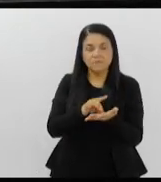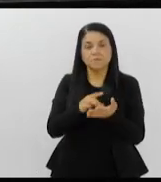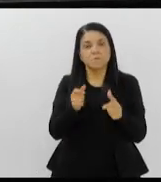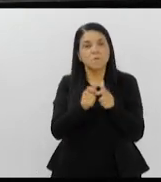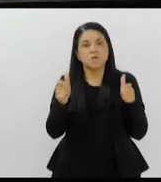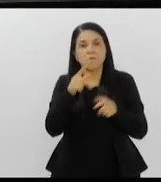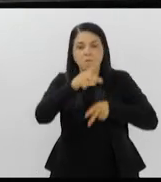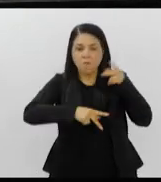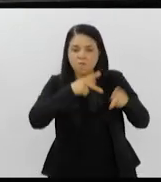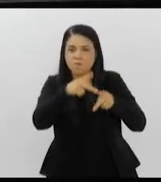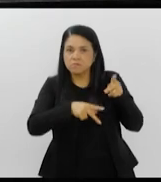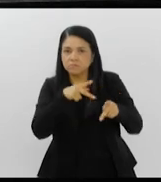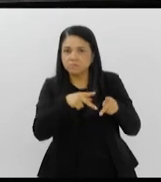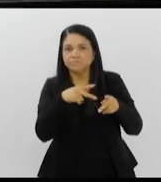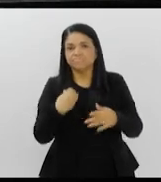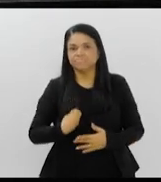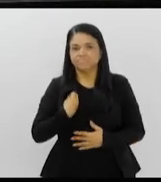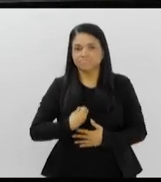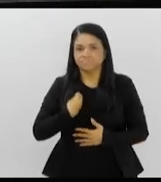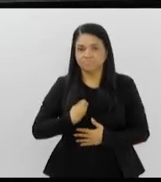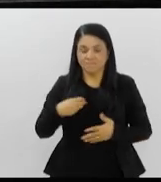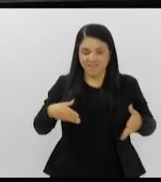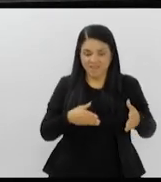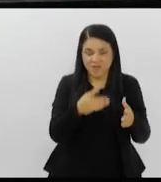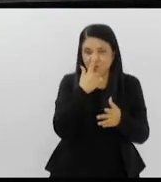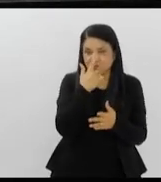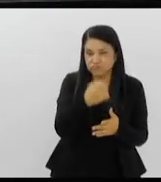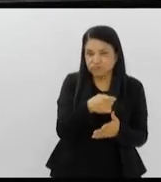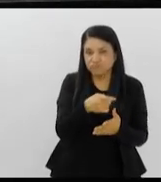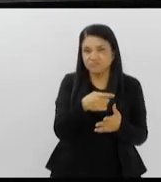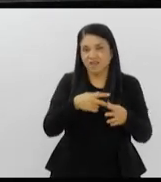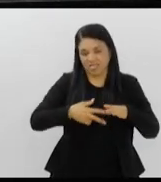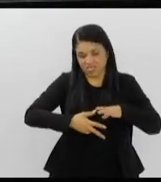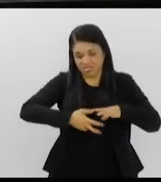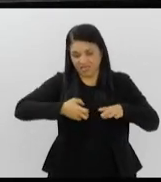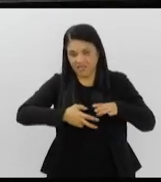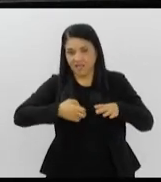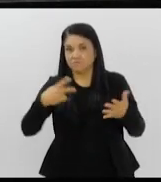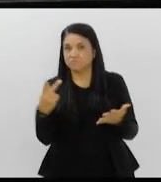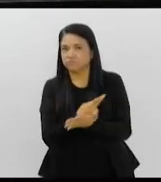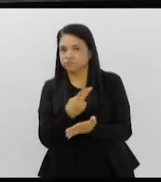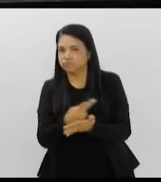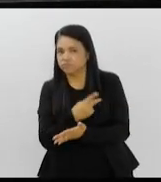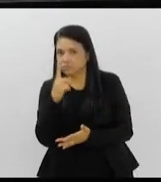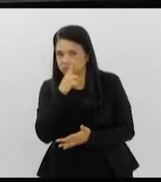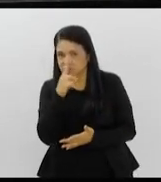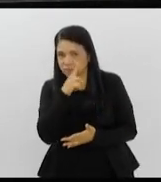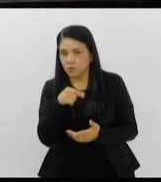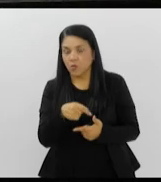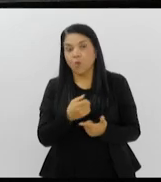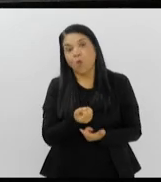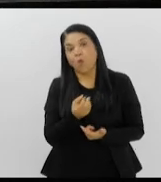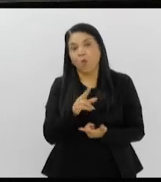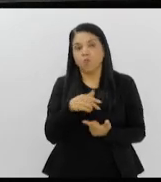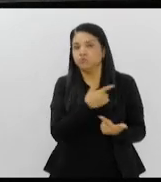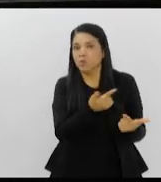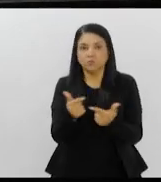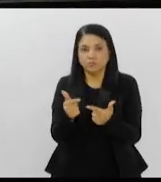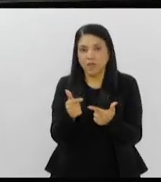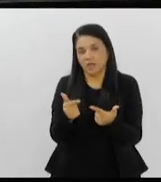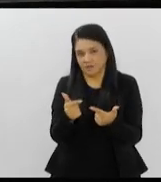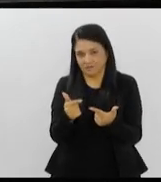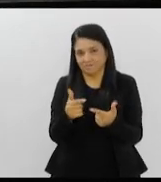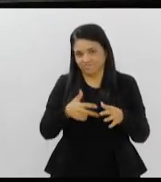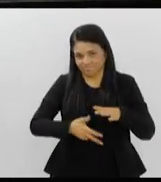da população vive com rios poluídos, com drenagens irregulares ou ausentes, que levam, né, muitas